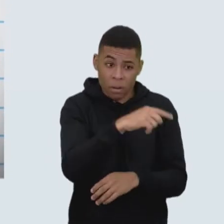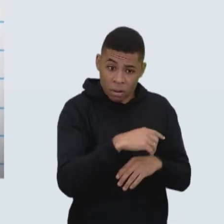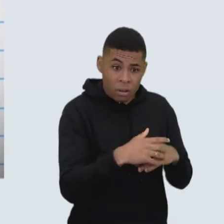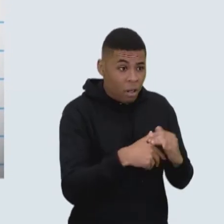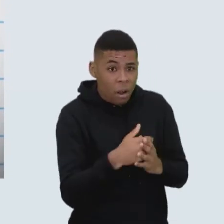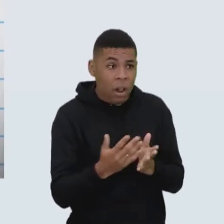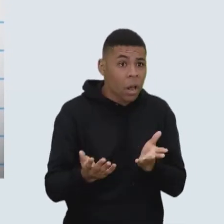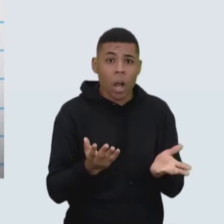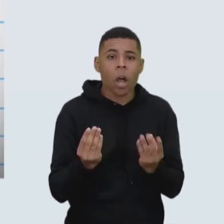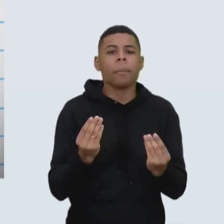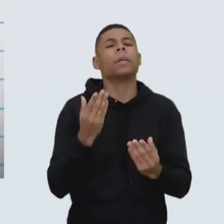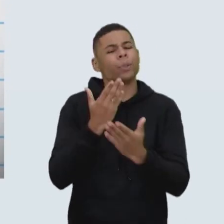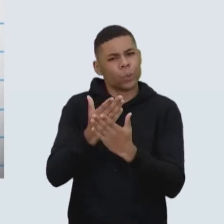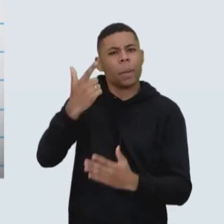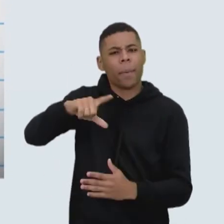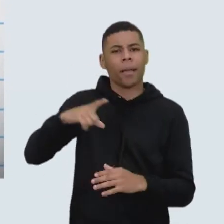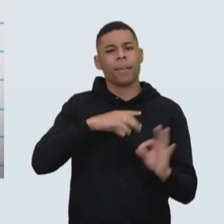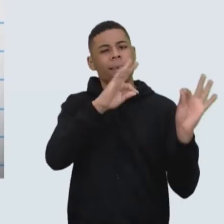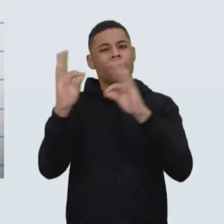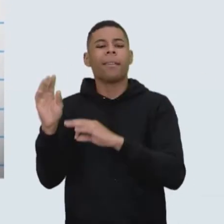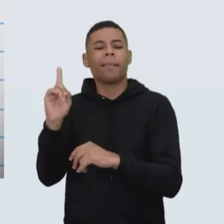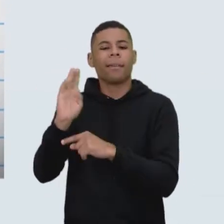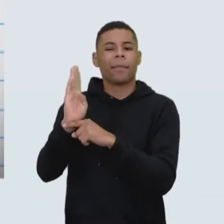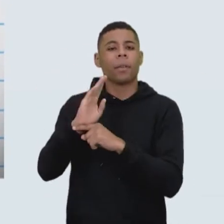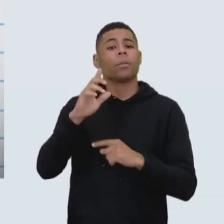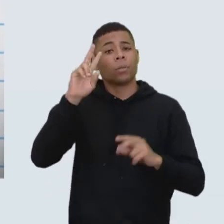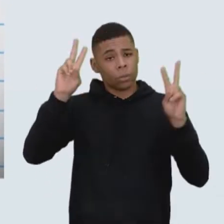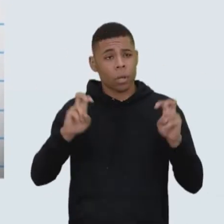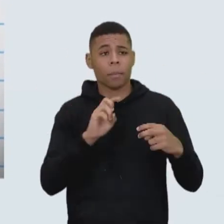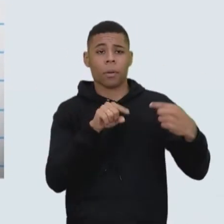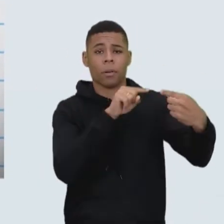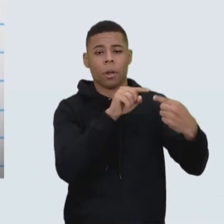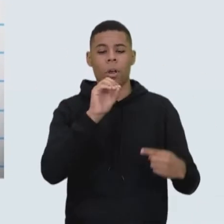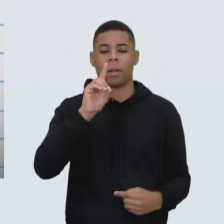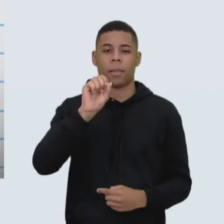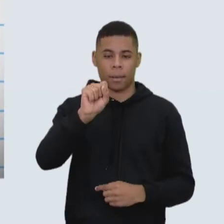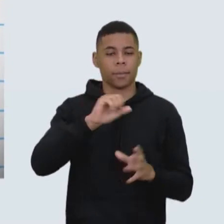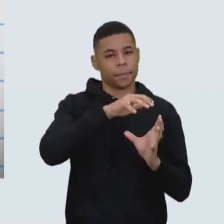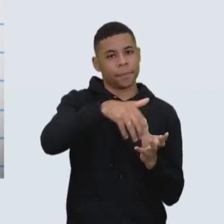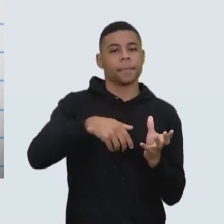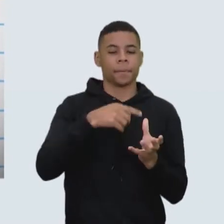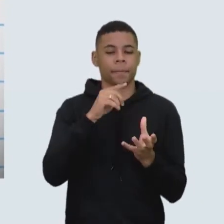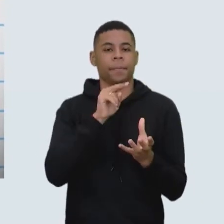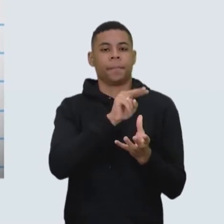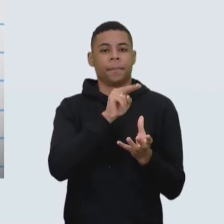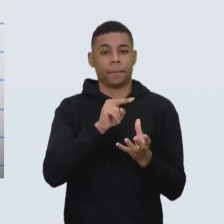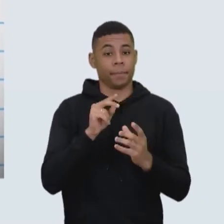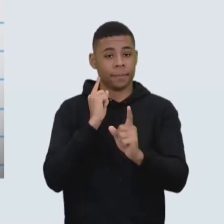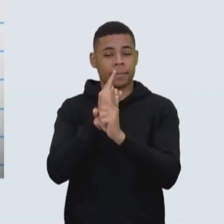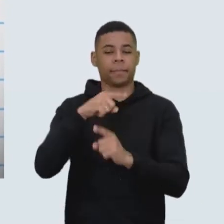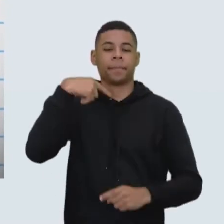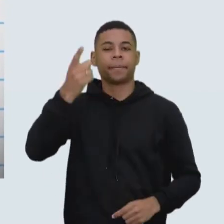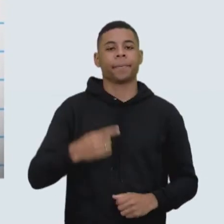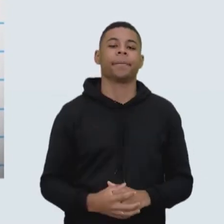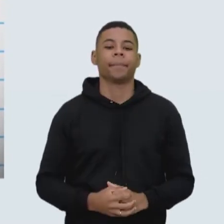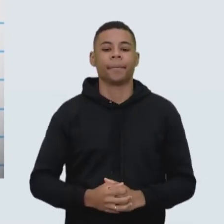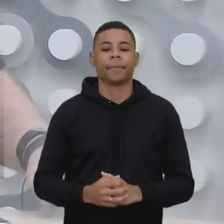e aproveite para assistir aos outros 16 vídeos sobre os Objetivos de Desenvolvimento Sustentável. Até a